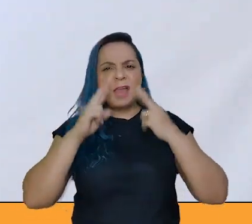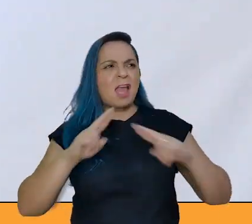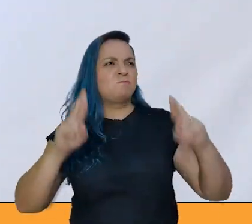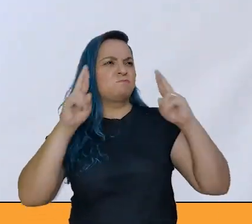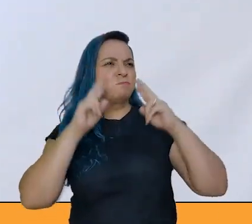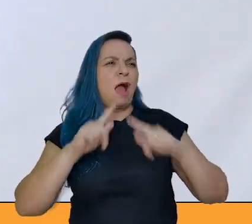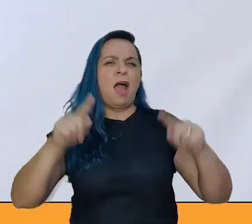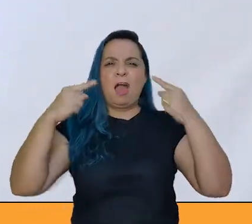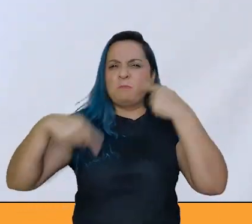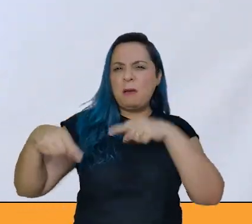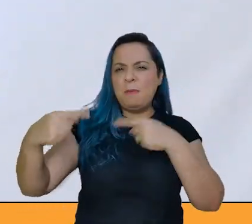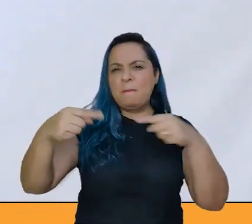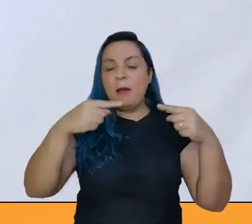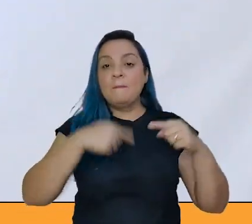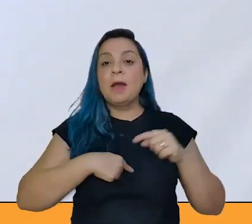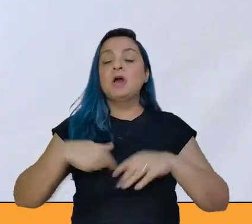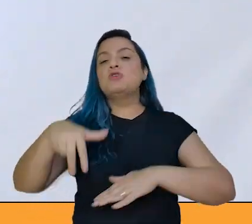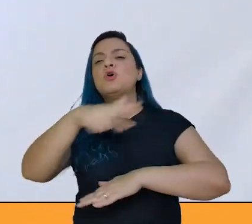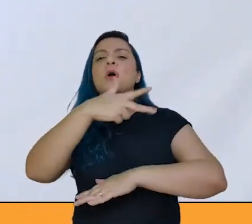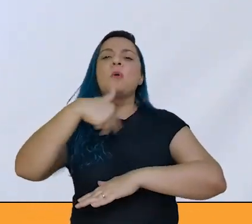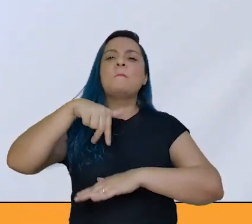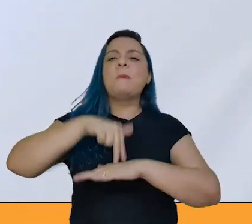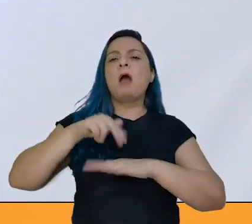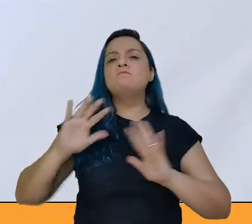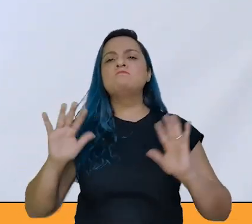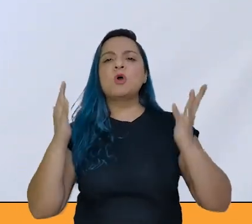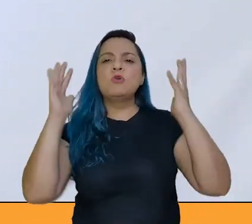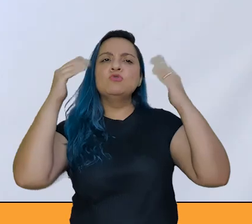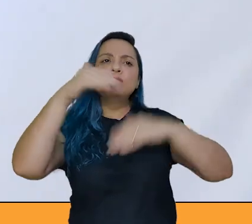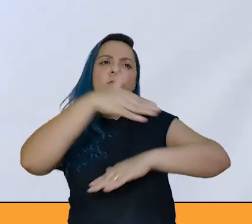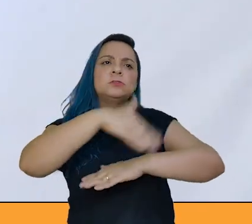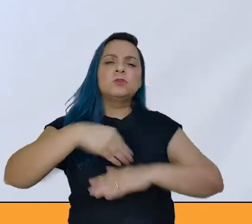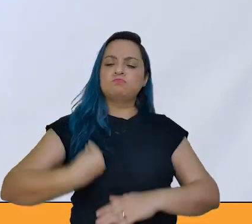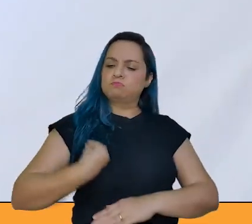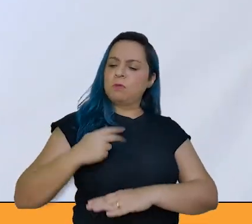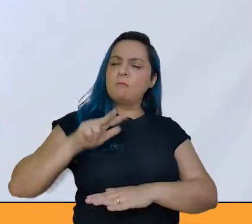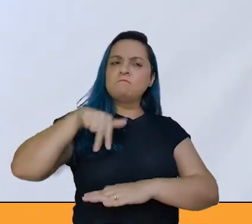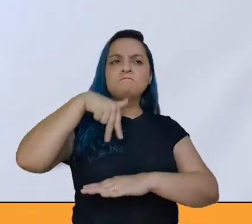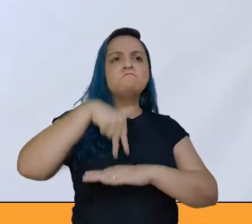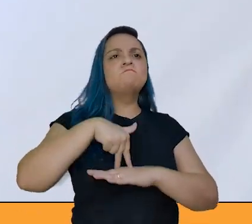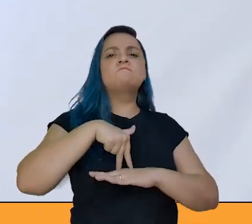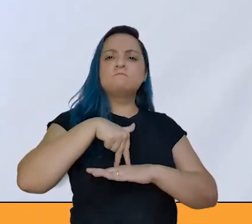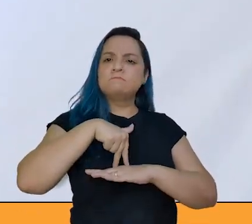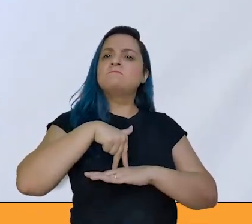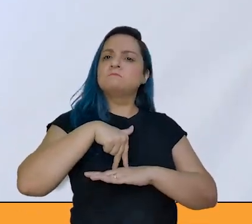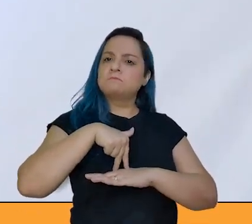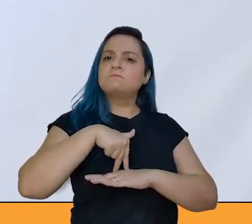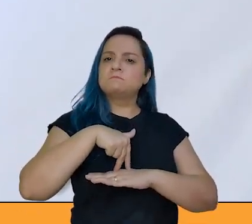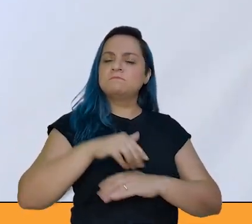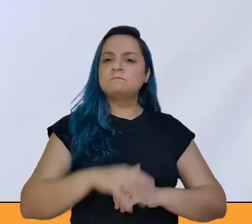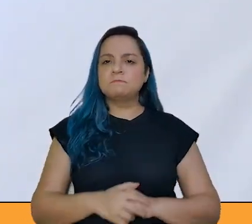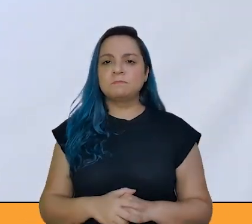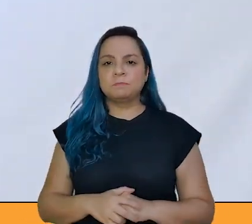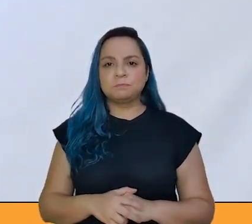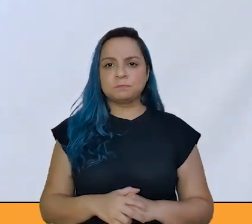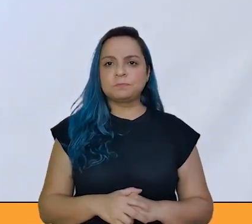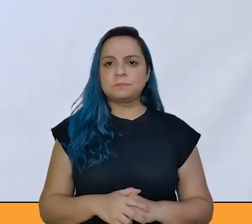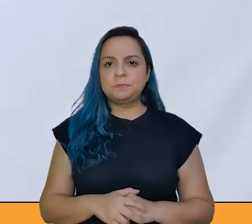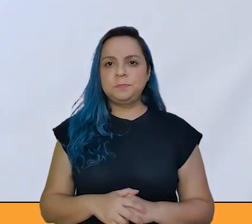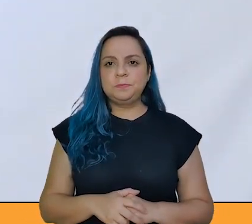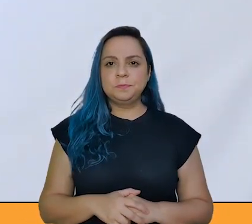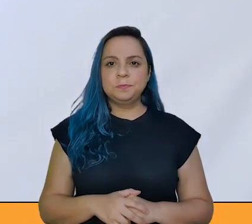você coloca seu corpo para jogo, na rua, para celebrar, para existir e para poder manifestar e celebrar a existência.